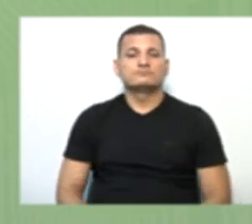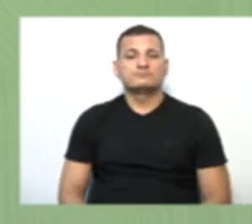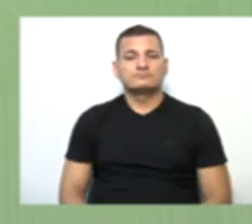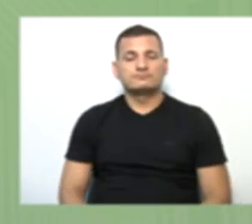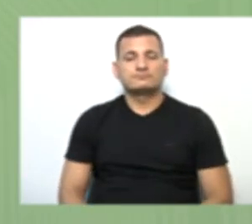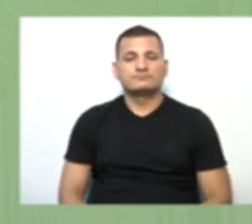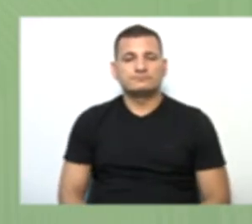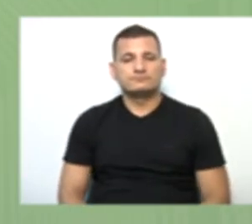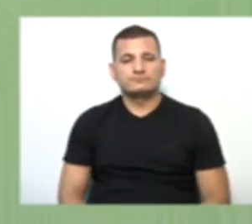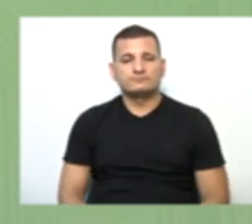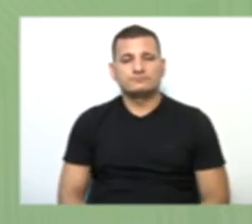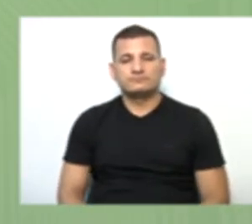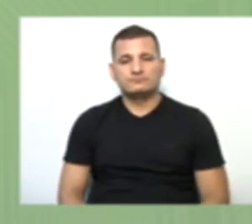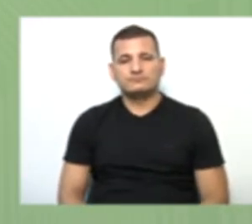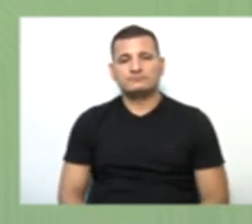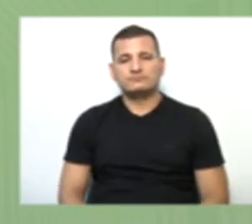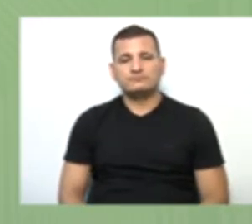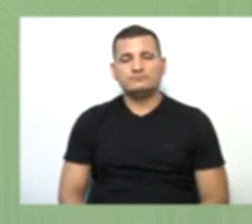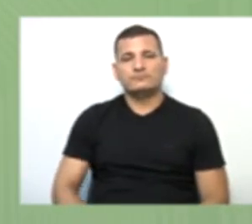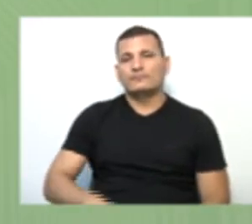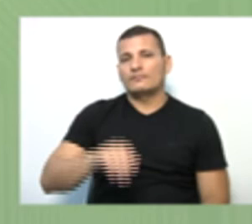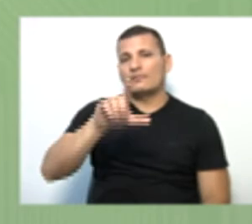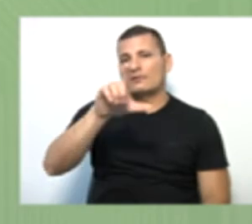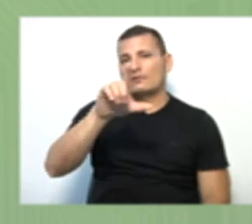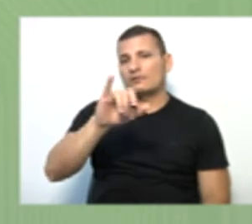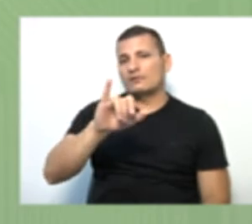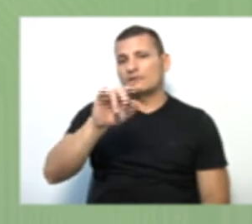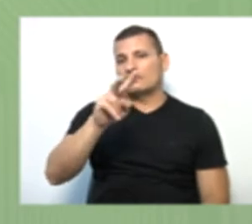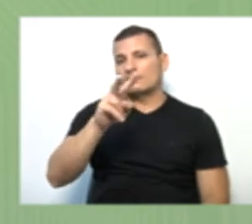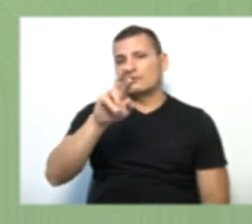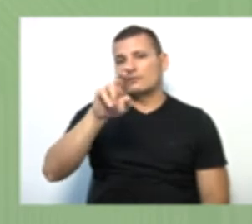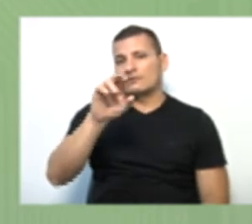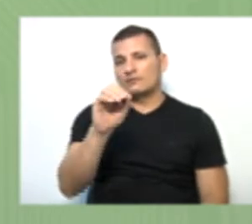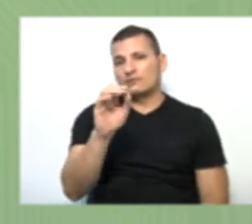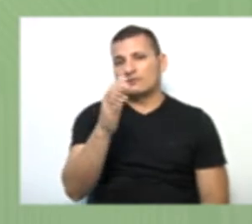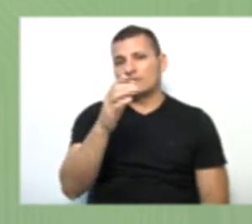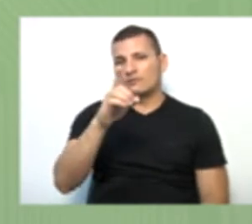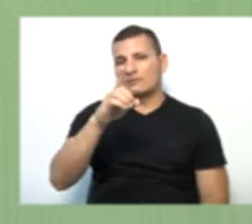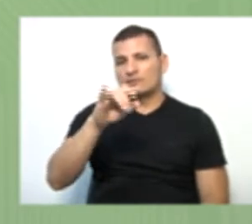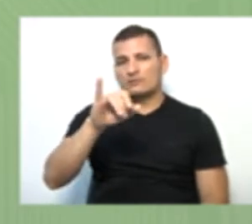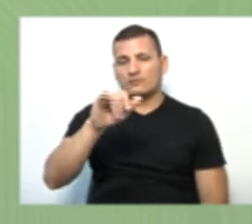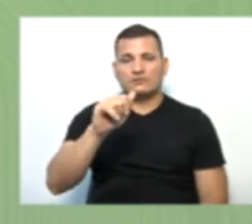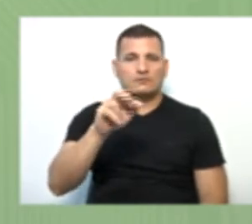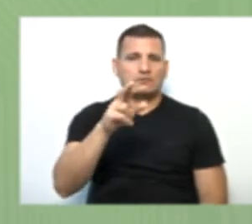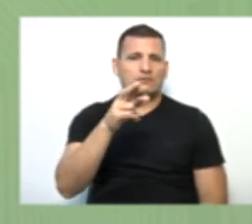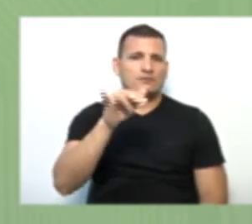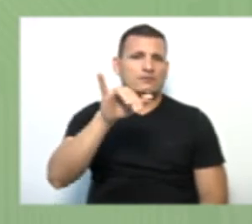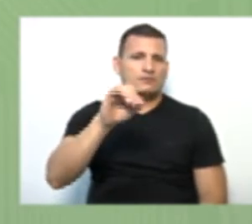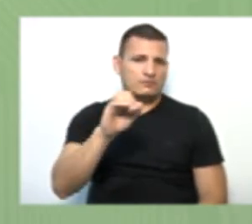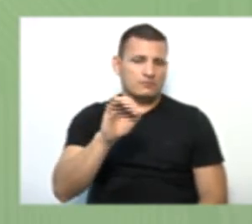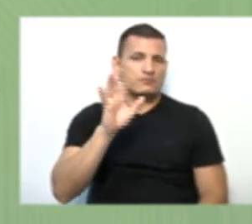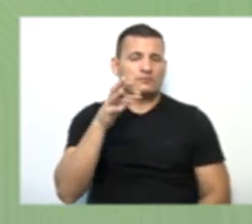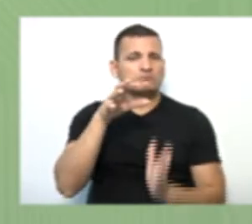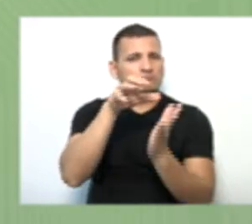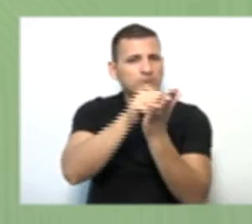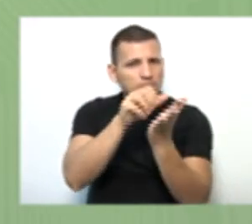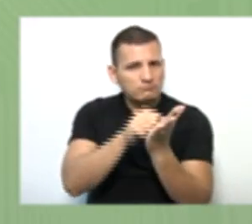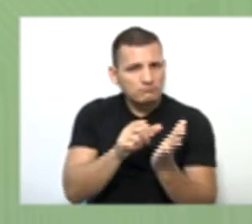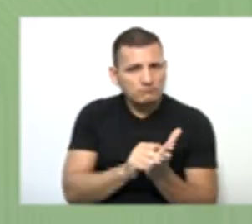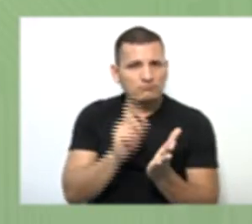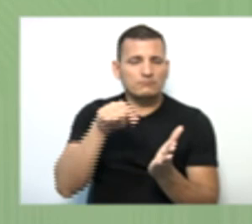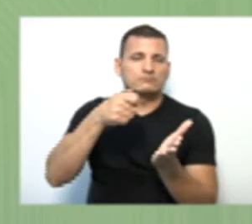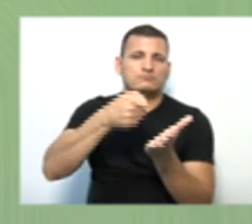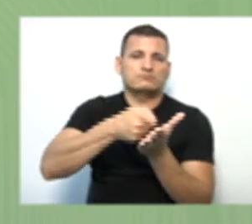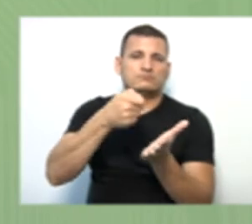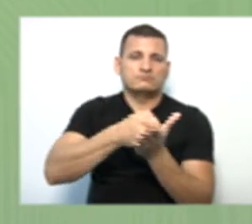Ok, continuando. Agora vamos para o livro diário, né? O registro no diário é obrigatório pela